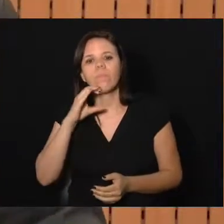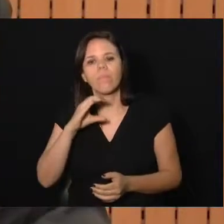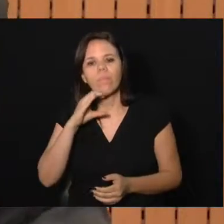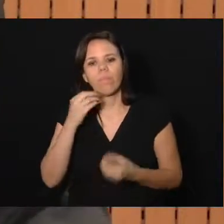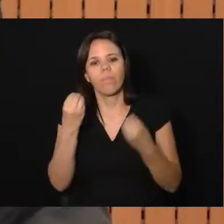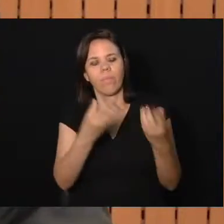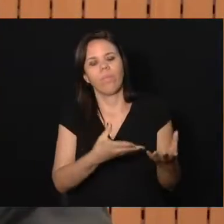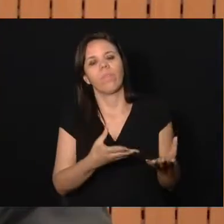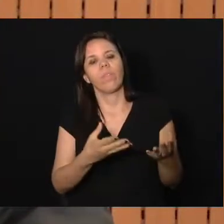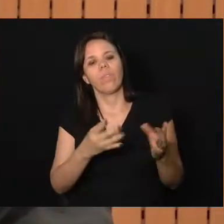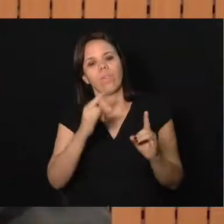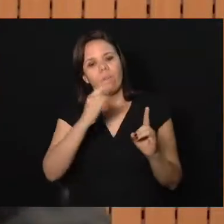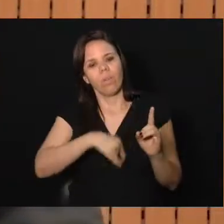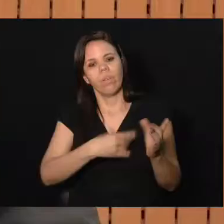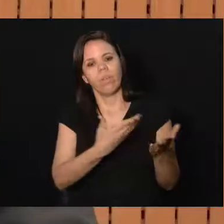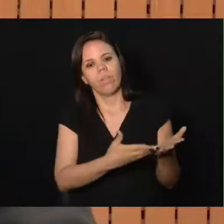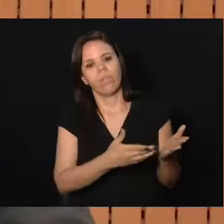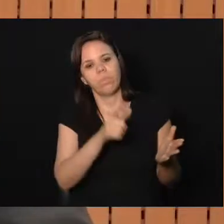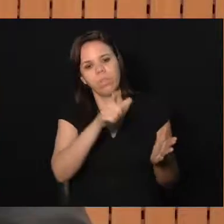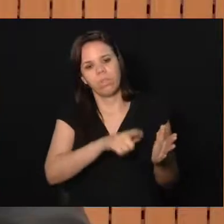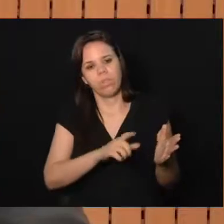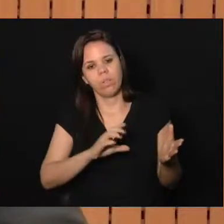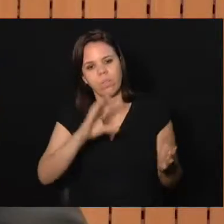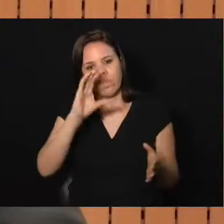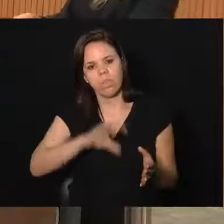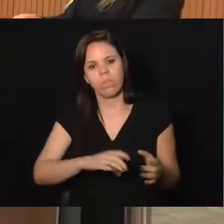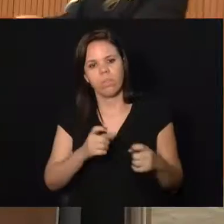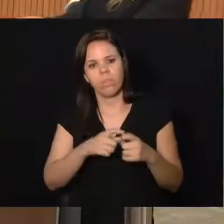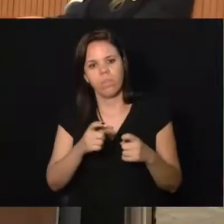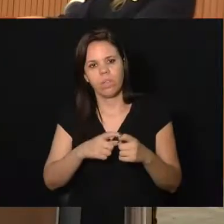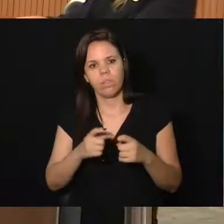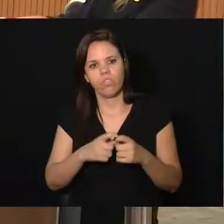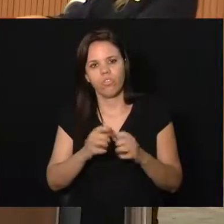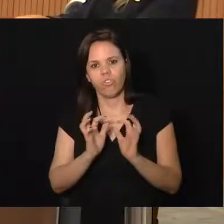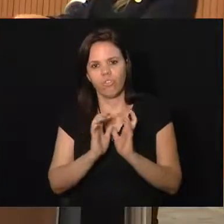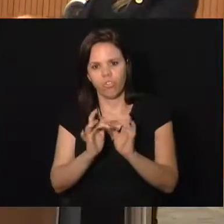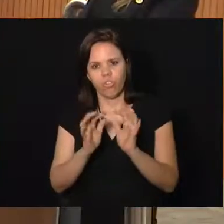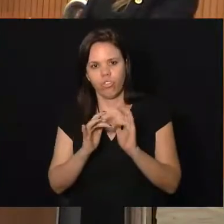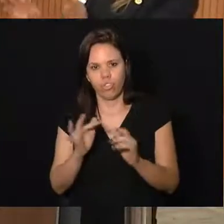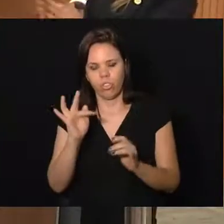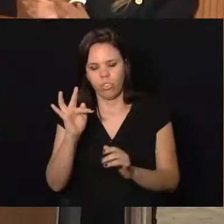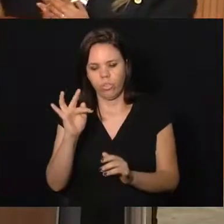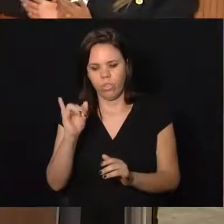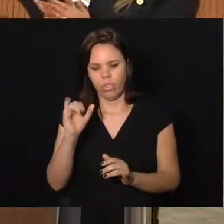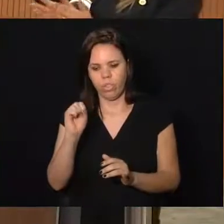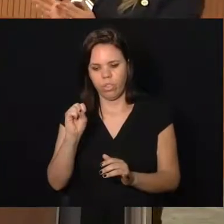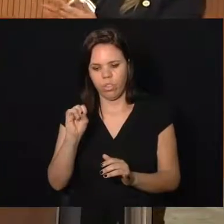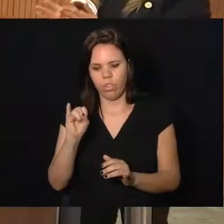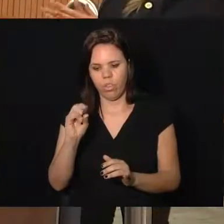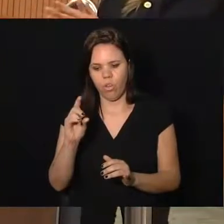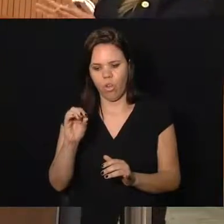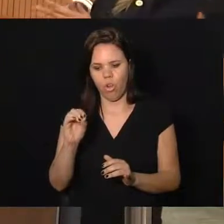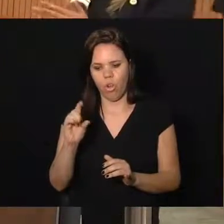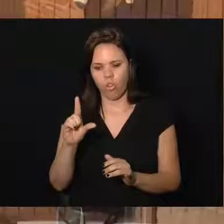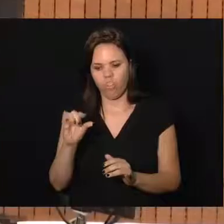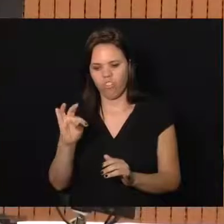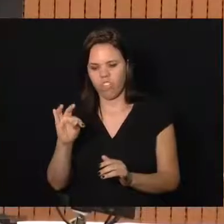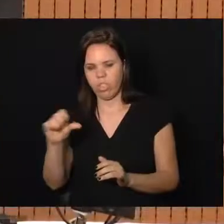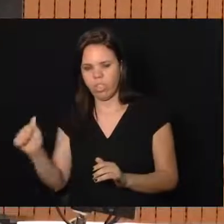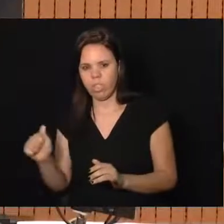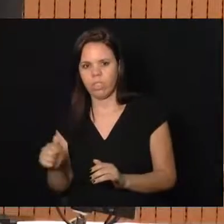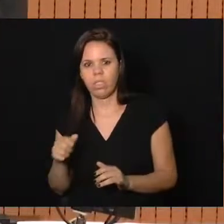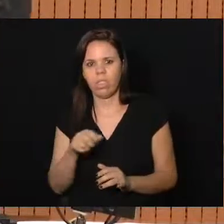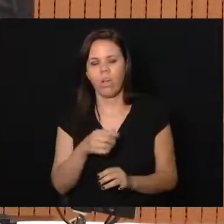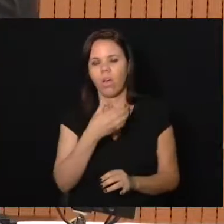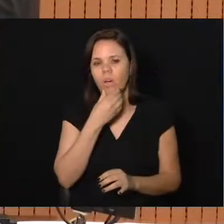entregou o diploma de cidadão campineiro ao médico neurofisiologista Paulo André Teixeira Quimaide, que nasceu no